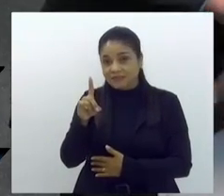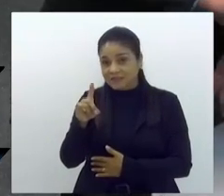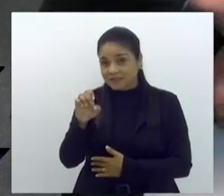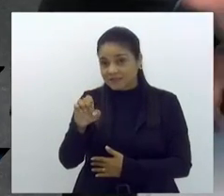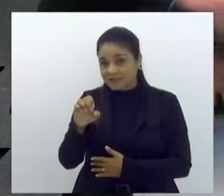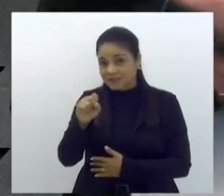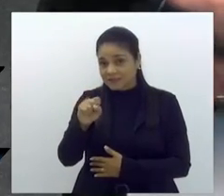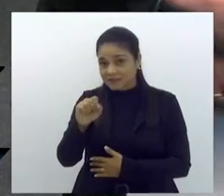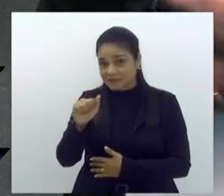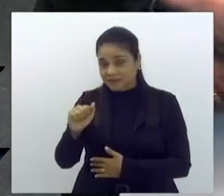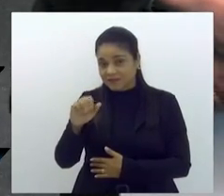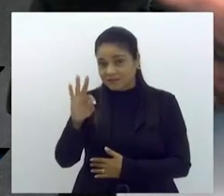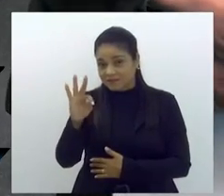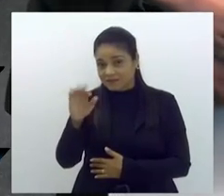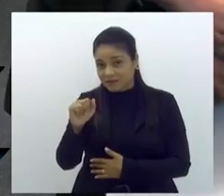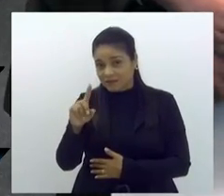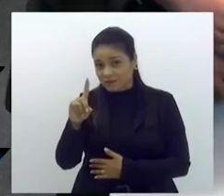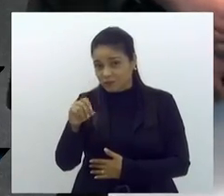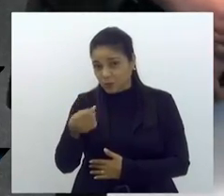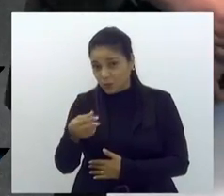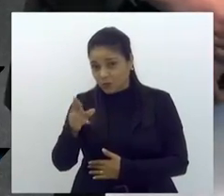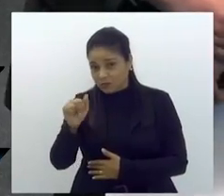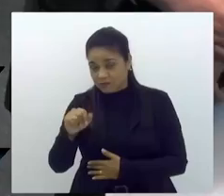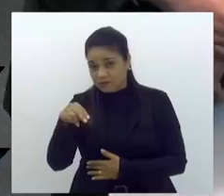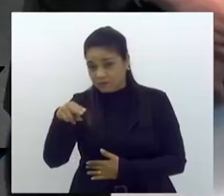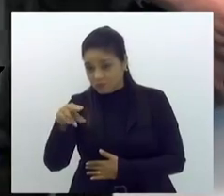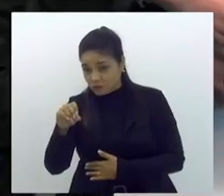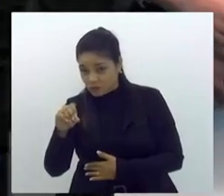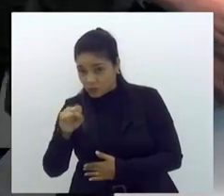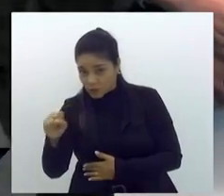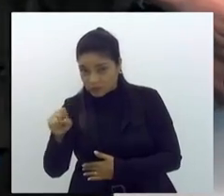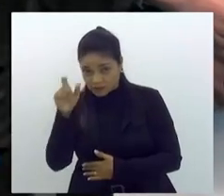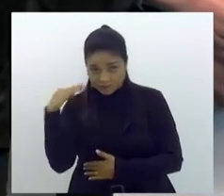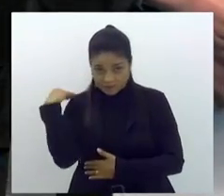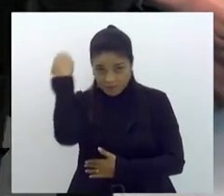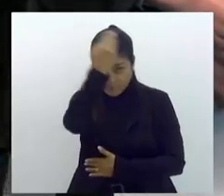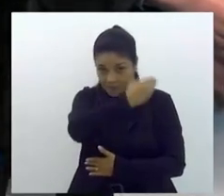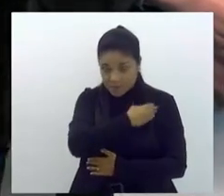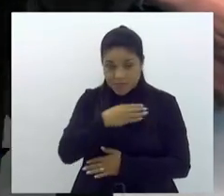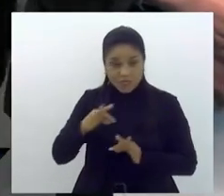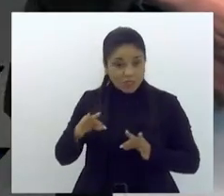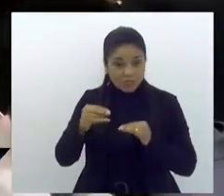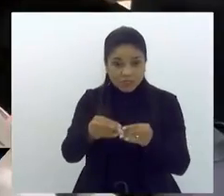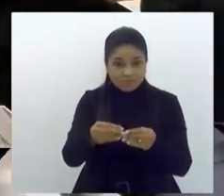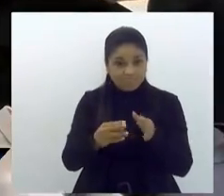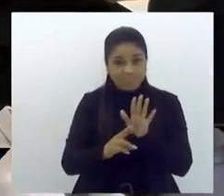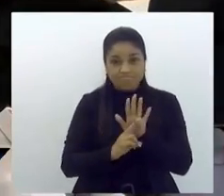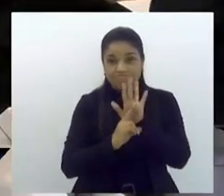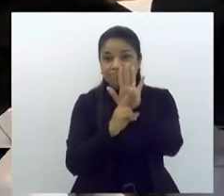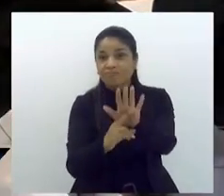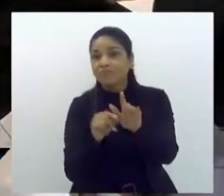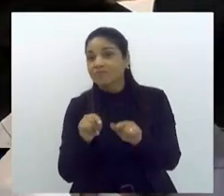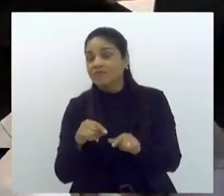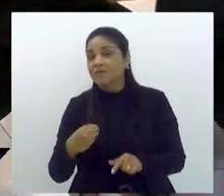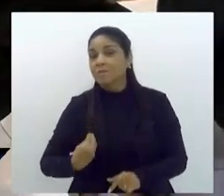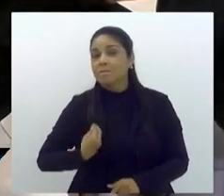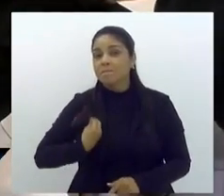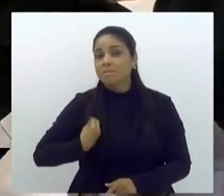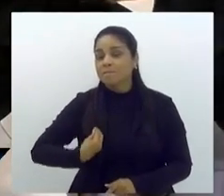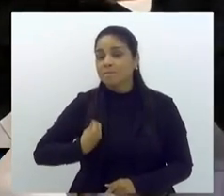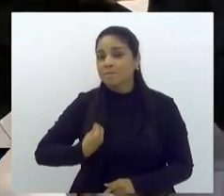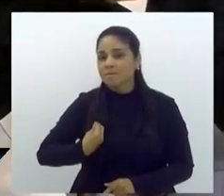Maria para mostrar para mostrar que Maria tá presente no próprio processo